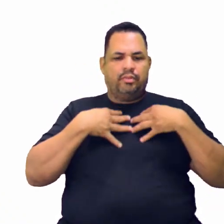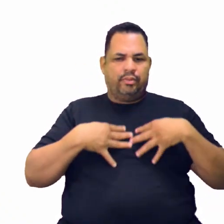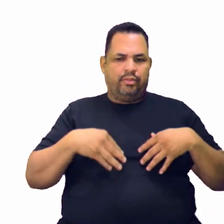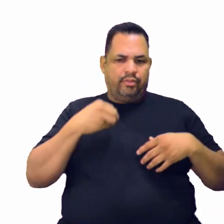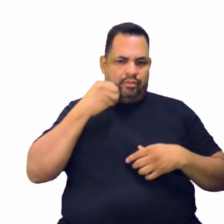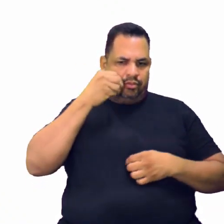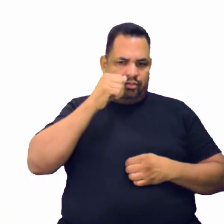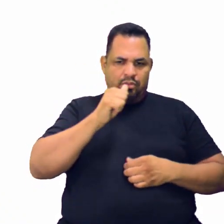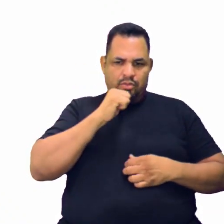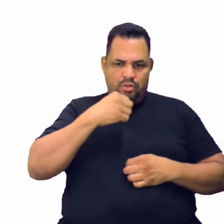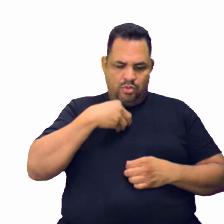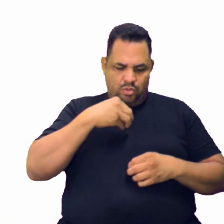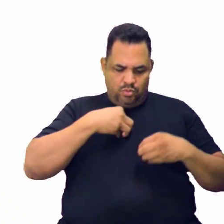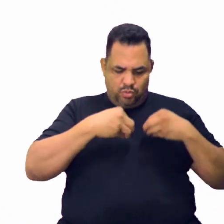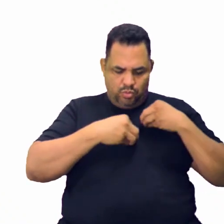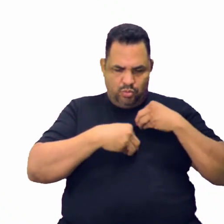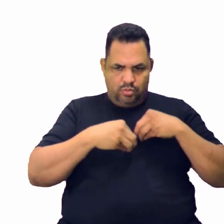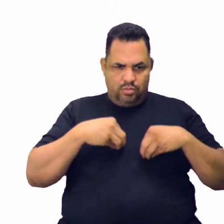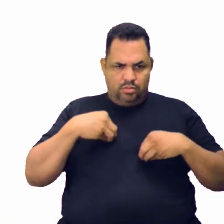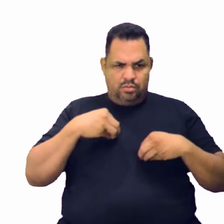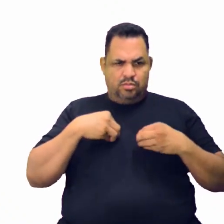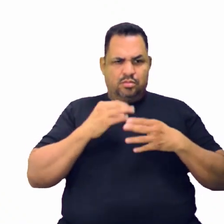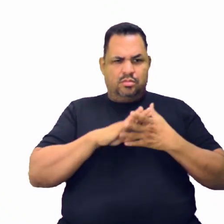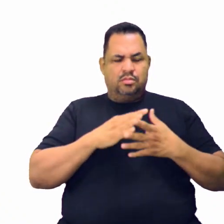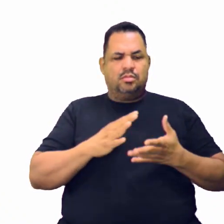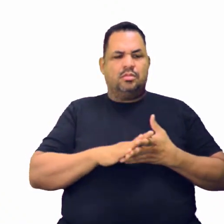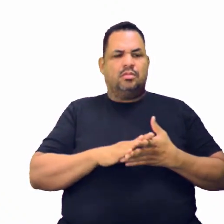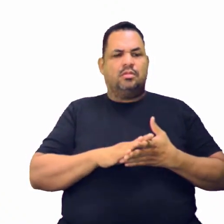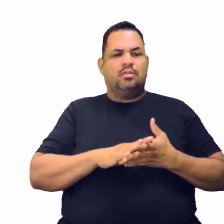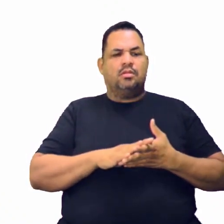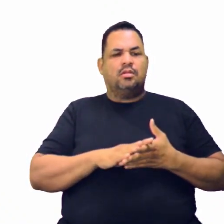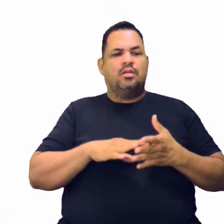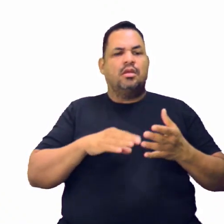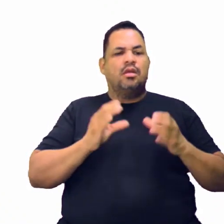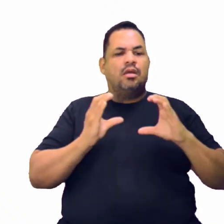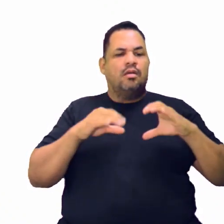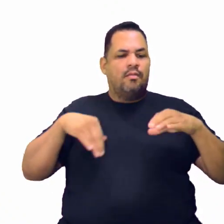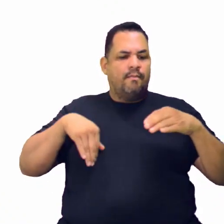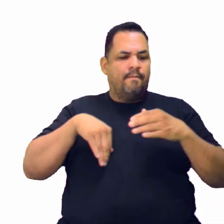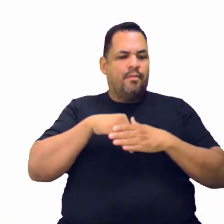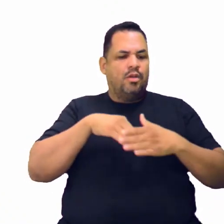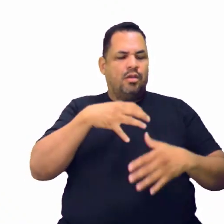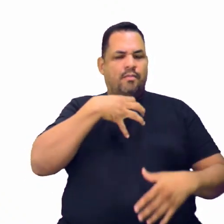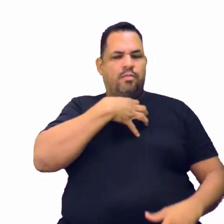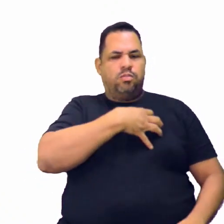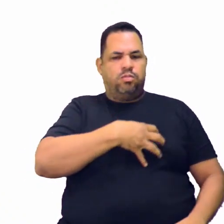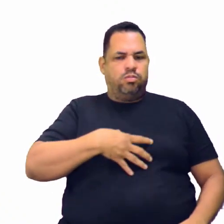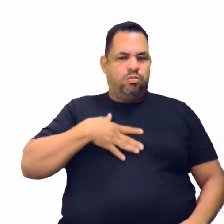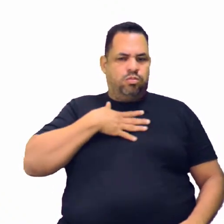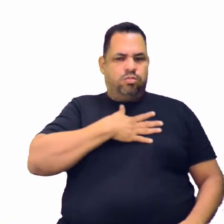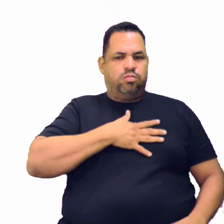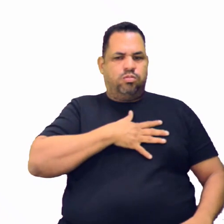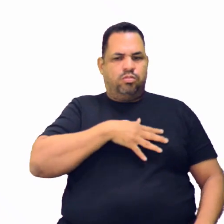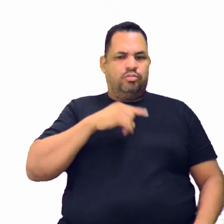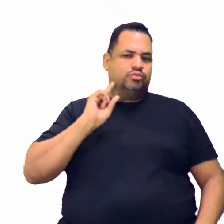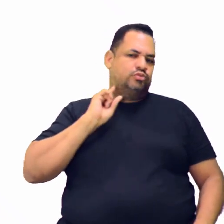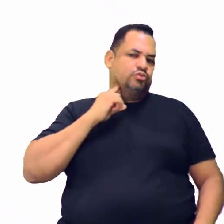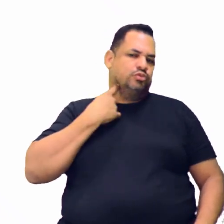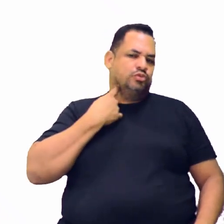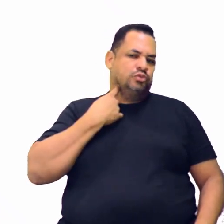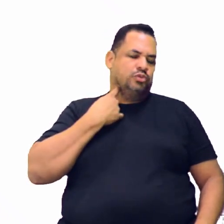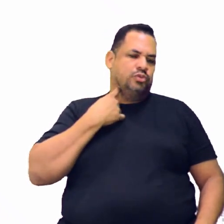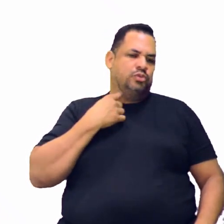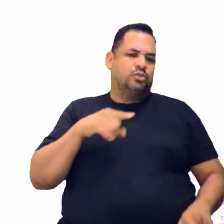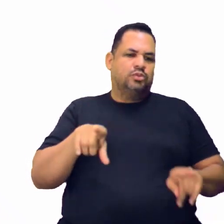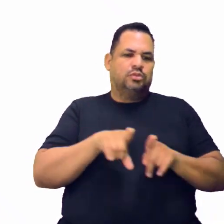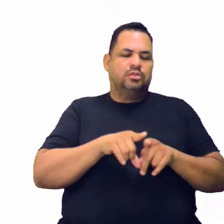na camisa e manchou. A bola também sujou a camisa, deixou marca. E